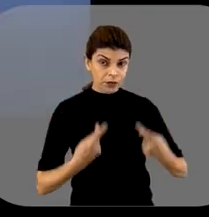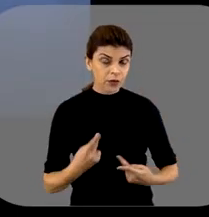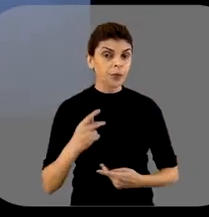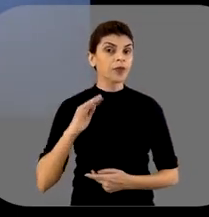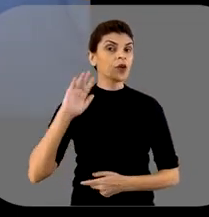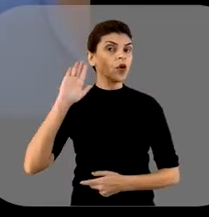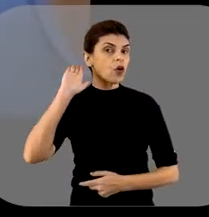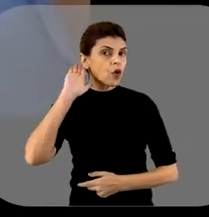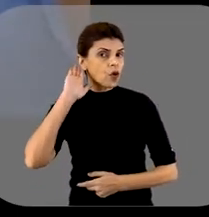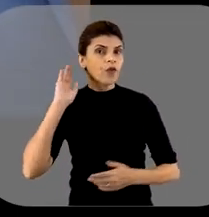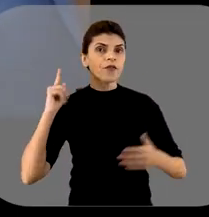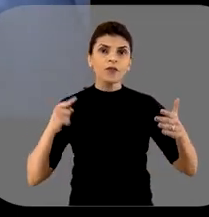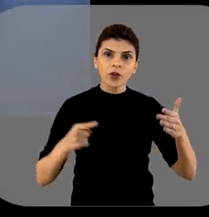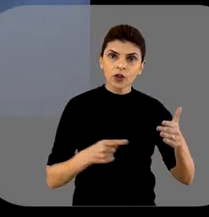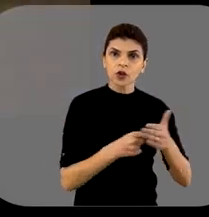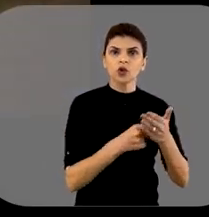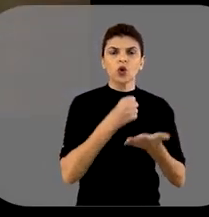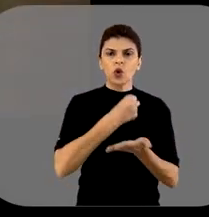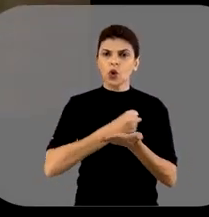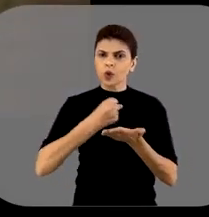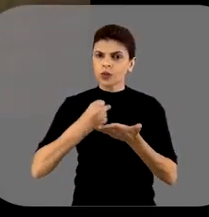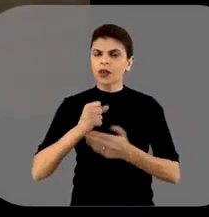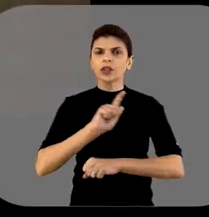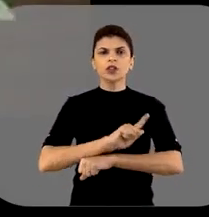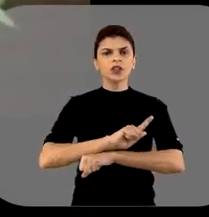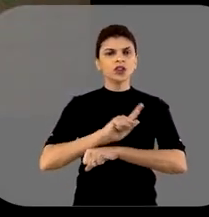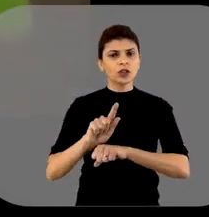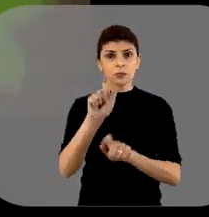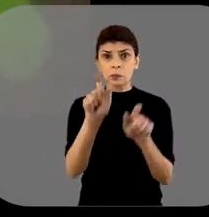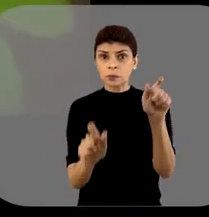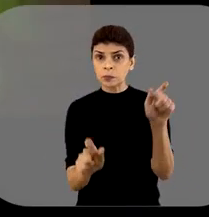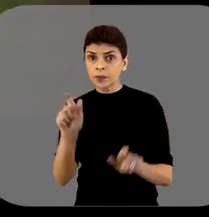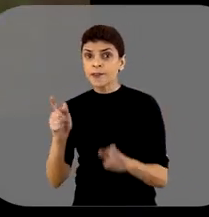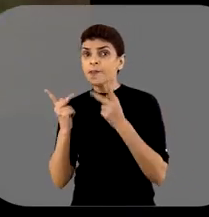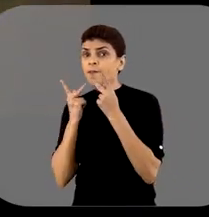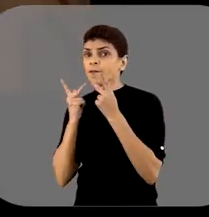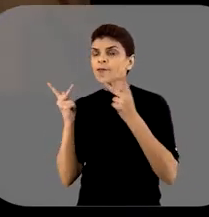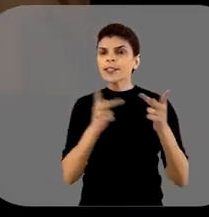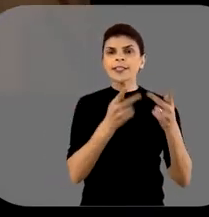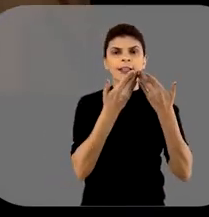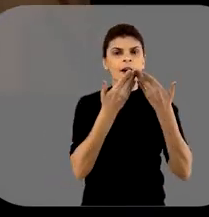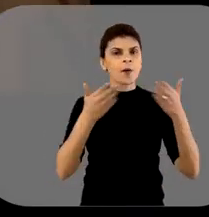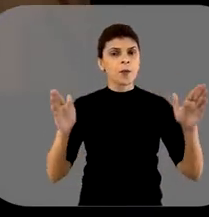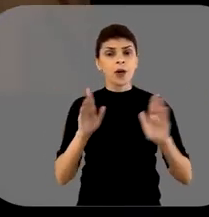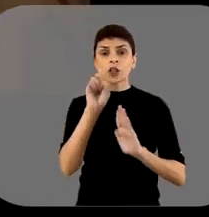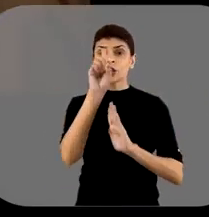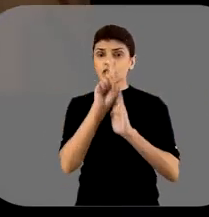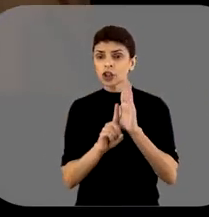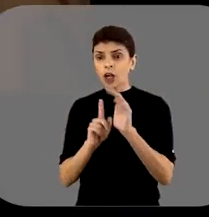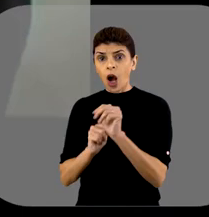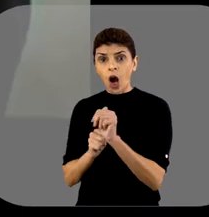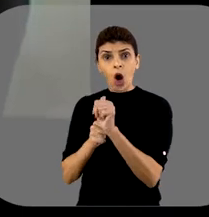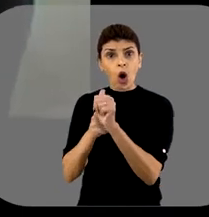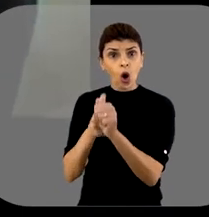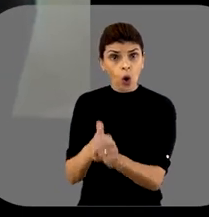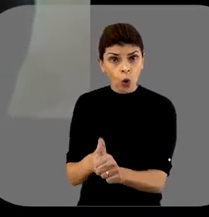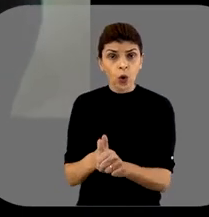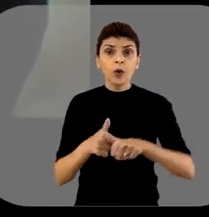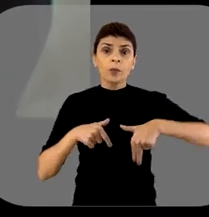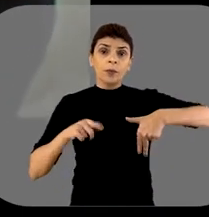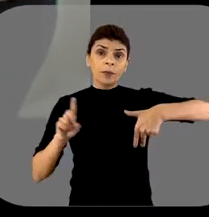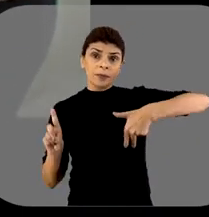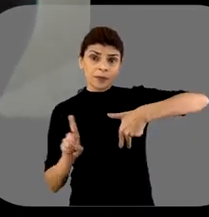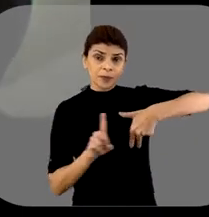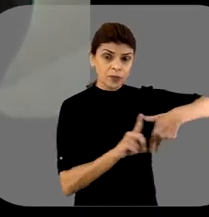ouvidoria, contrato de gestão, visita aberta, direito acompanhante,